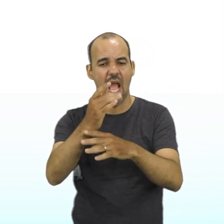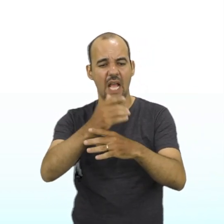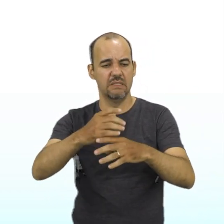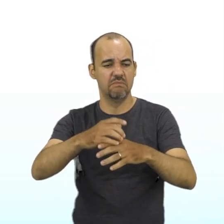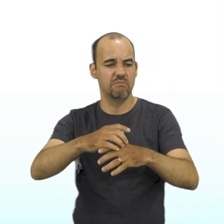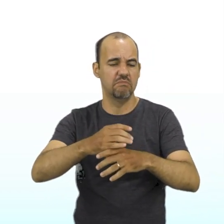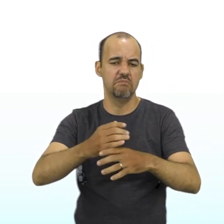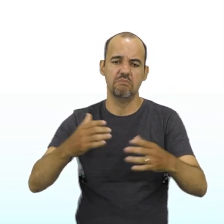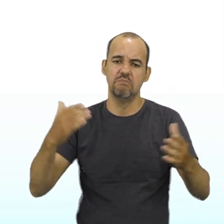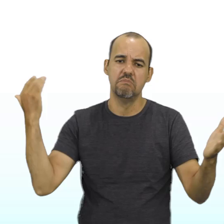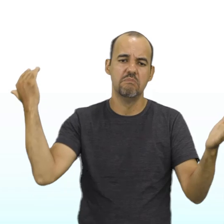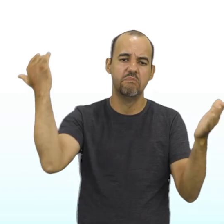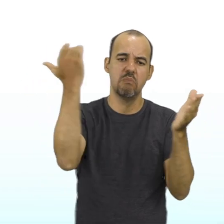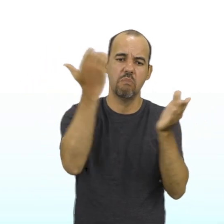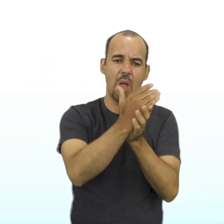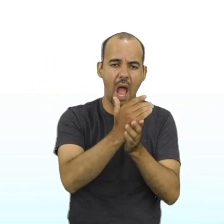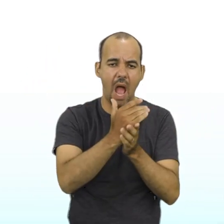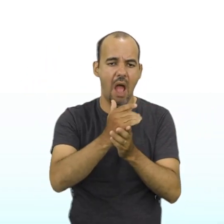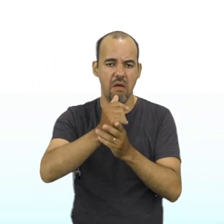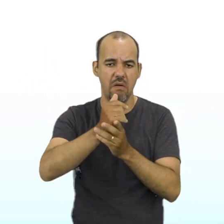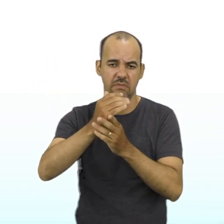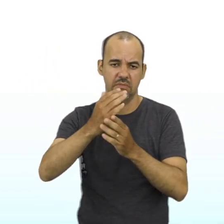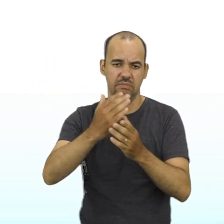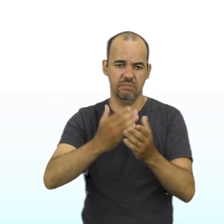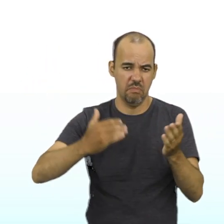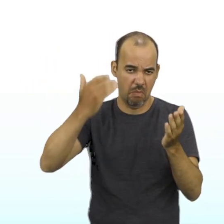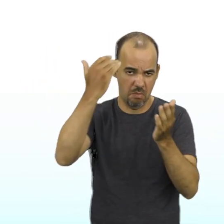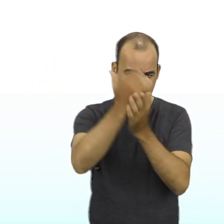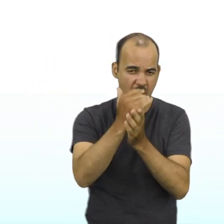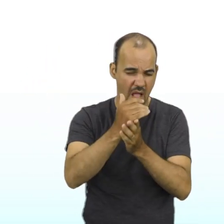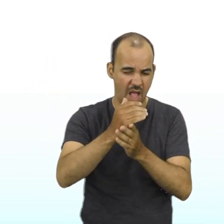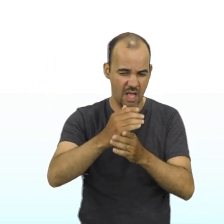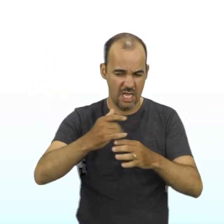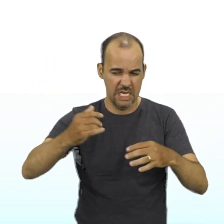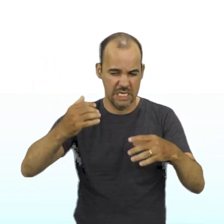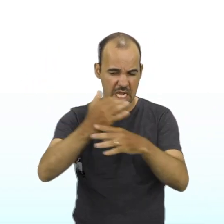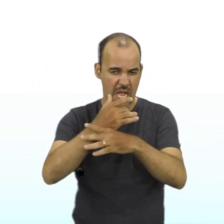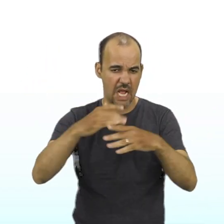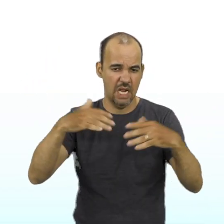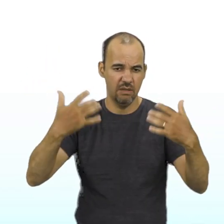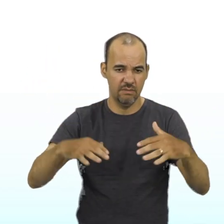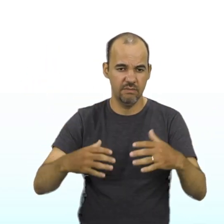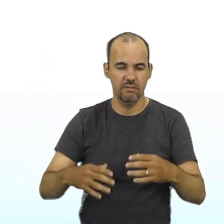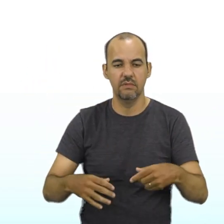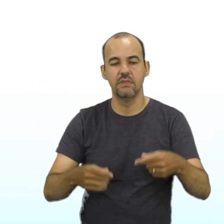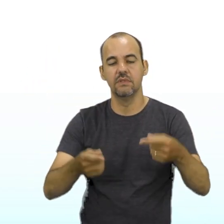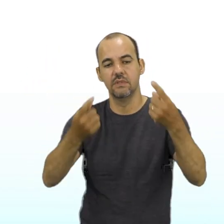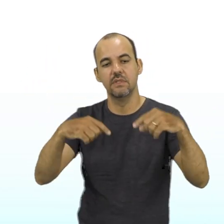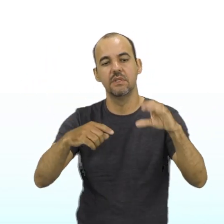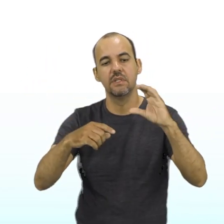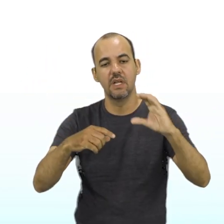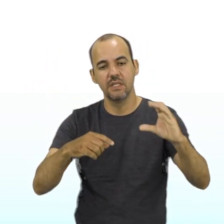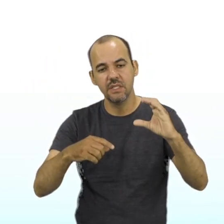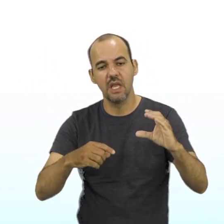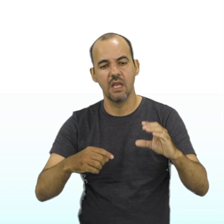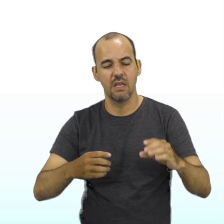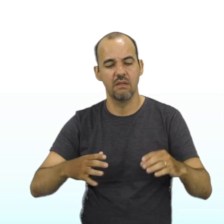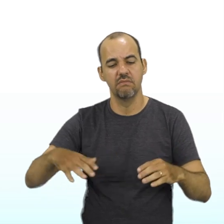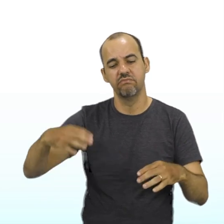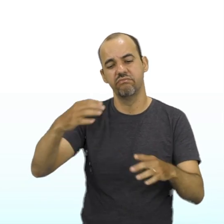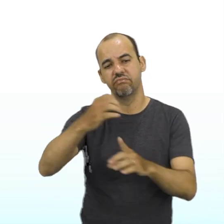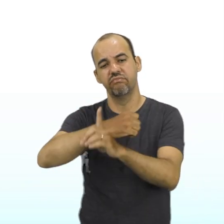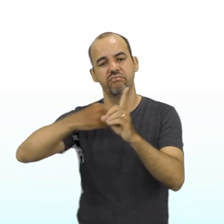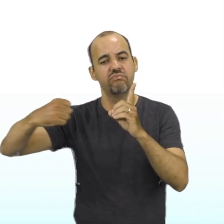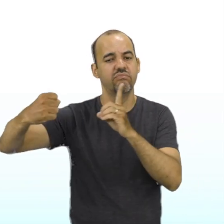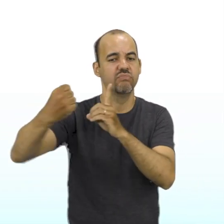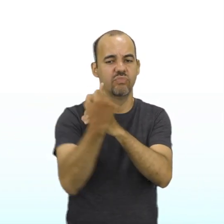impor ao texto, né? Ficar claro no texto, mas não é o que retrata toda a canção. O preconceito da sociedade com relação ao misticismo,